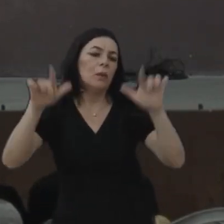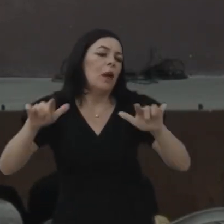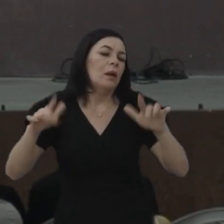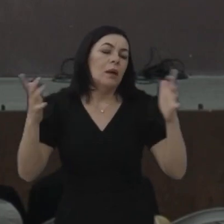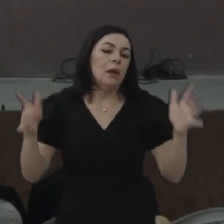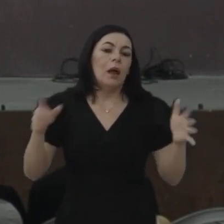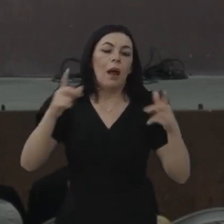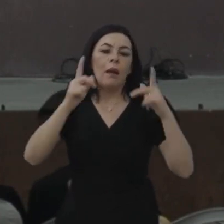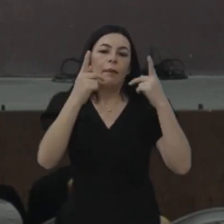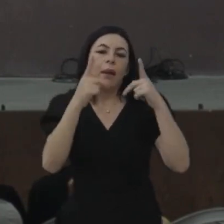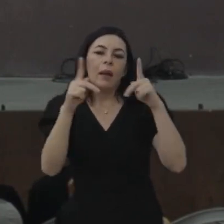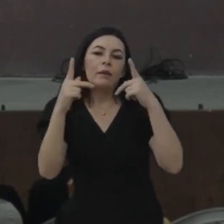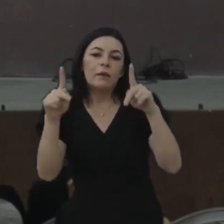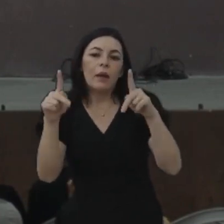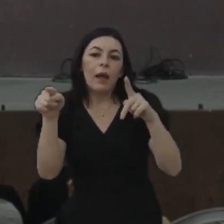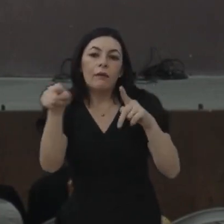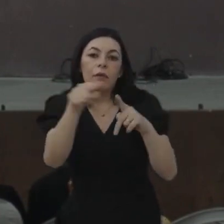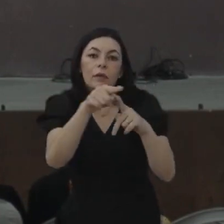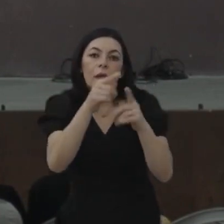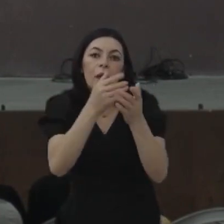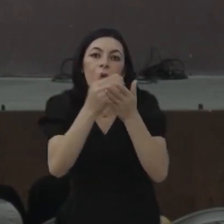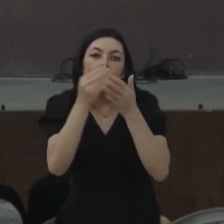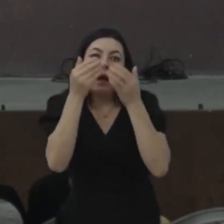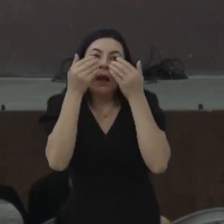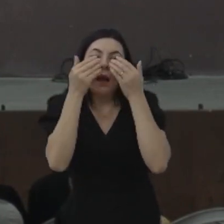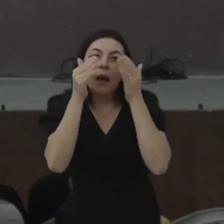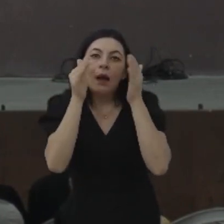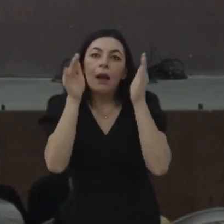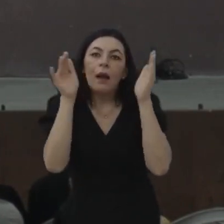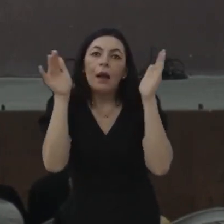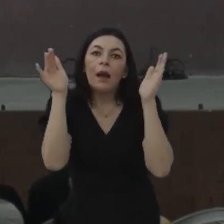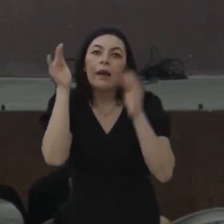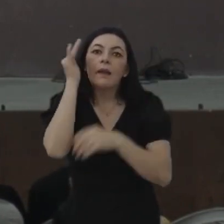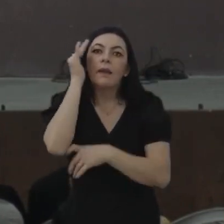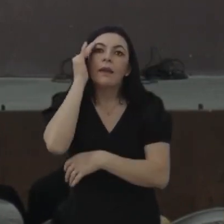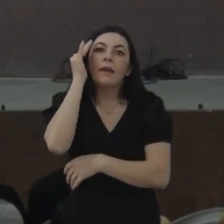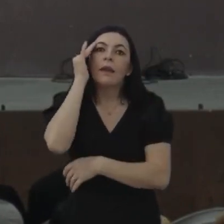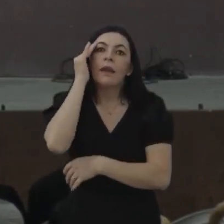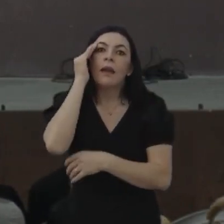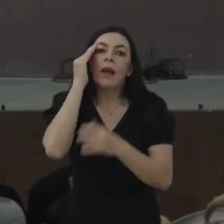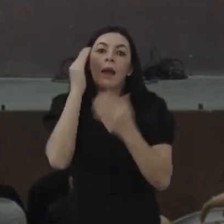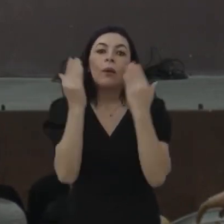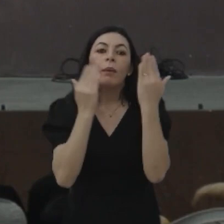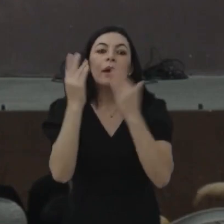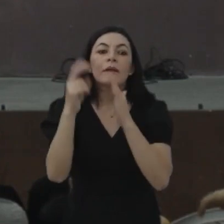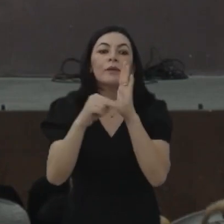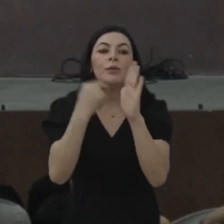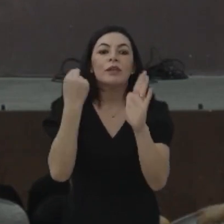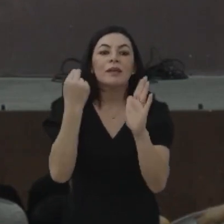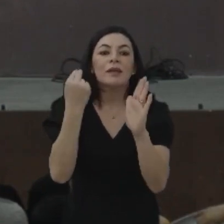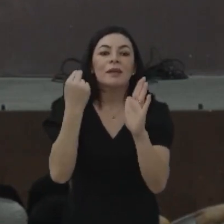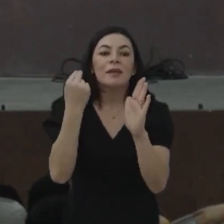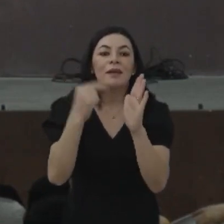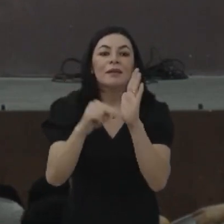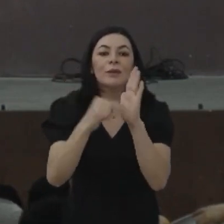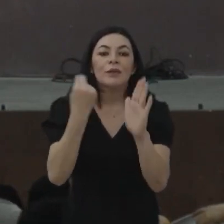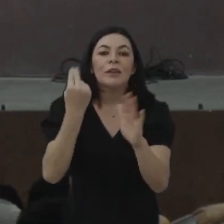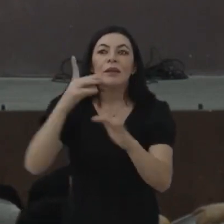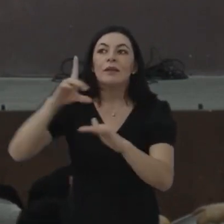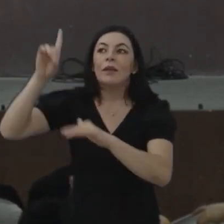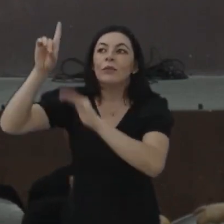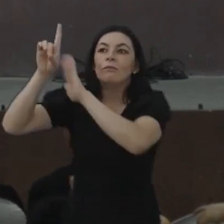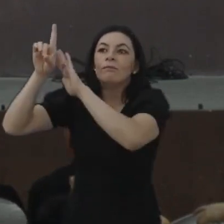para você e caíram as escamas dos teus olhos, aconteceu uma cirurgia em você. E essa cirurgia foi ato soberano de